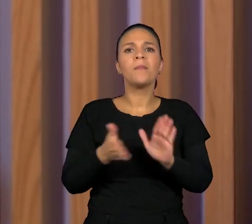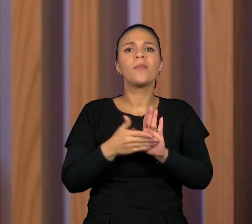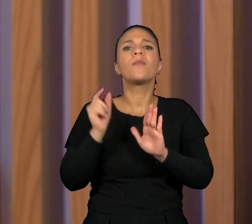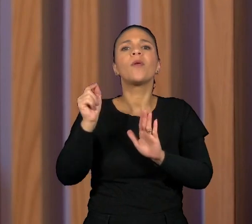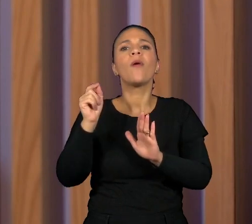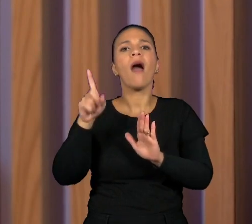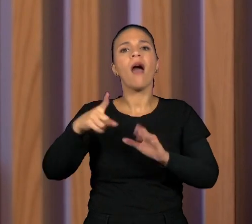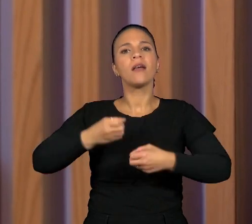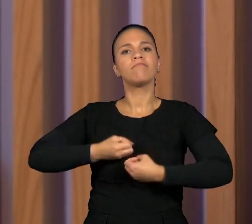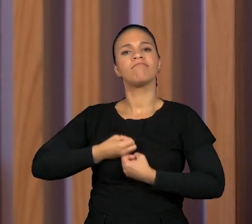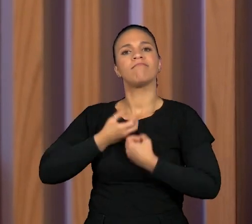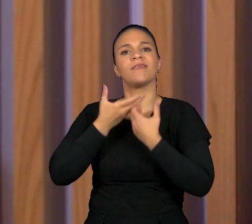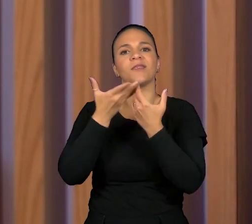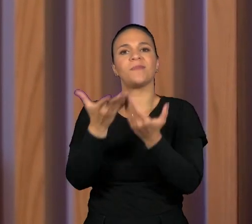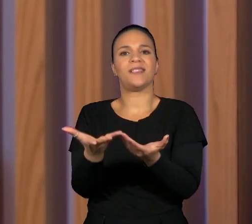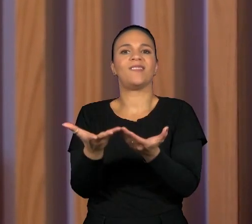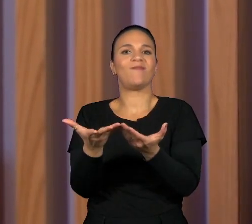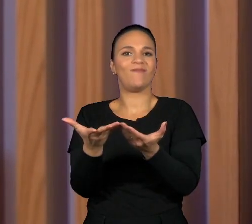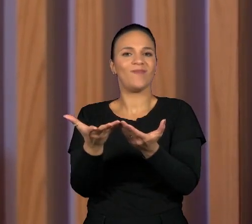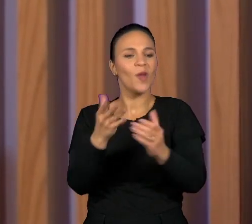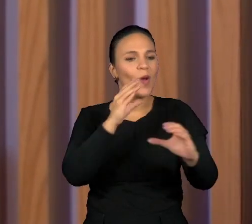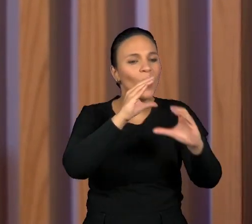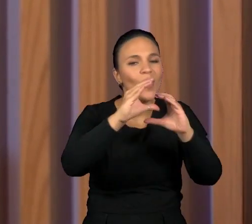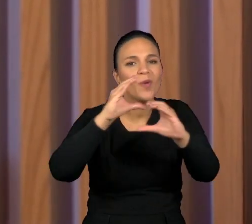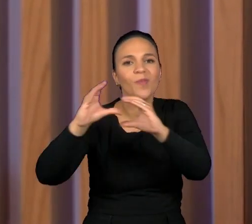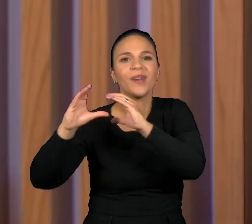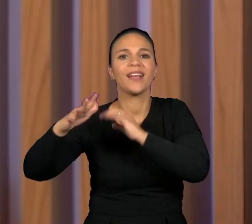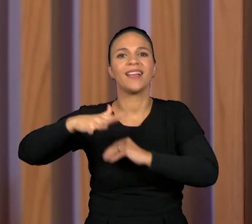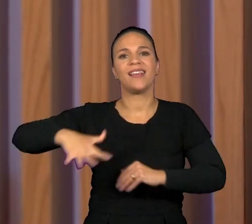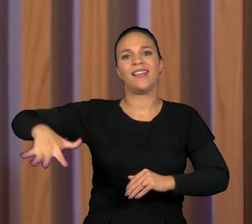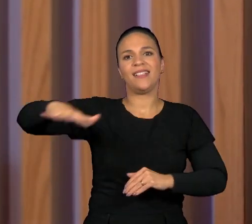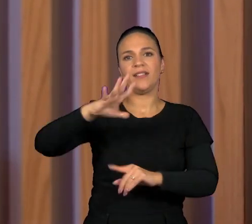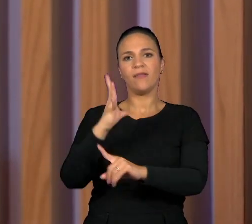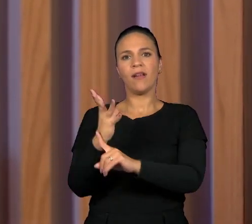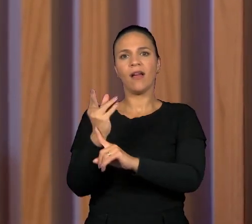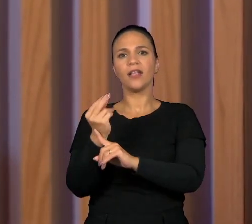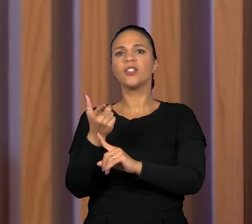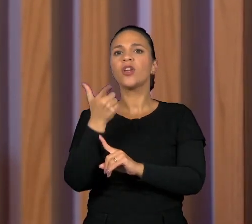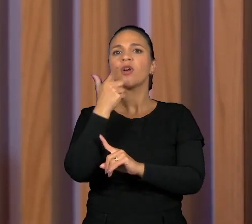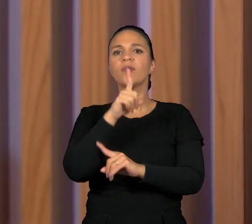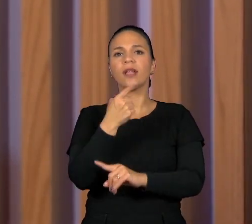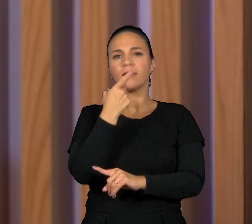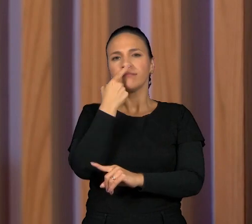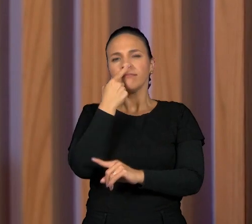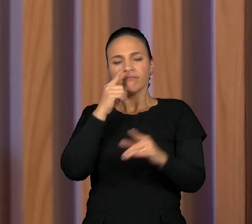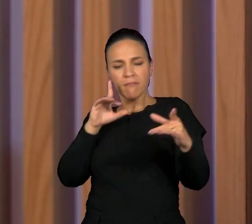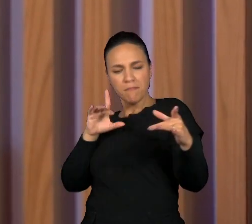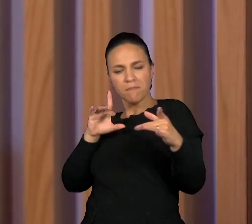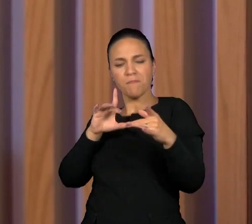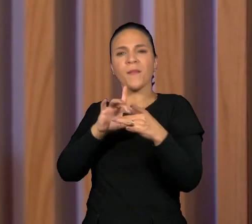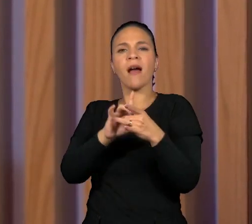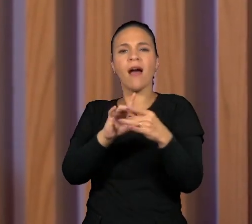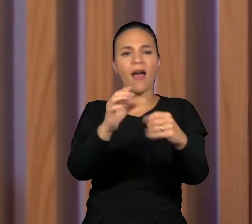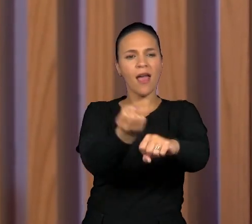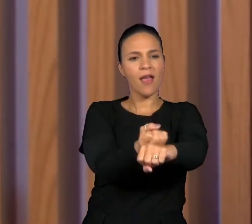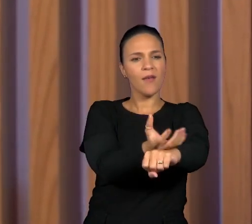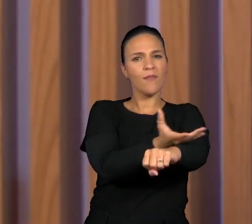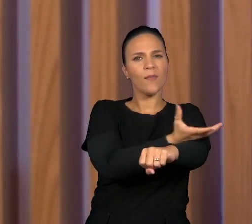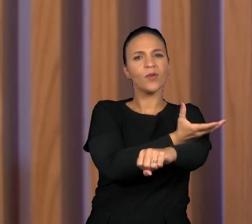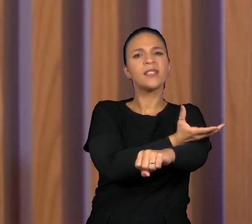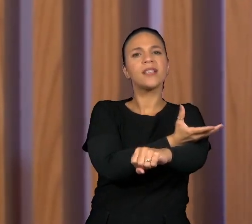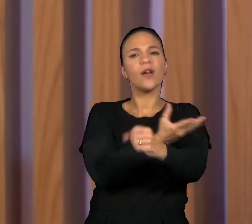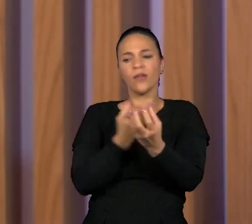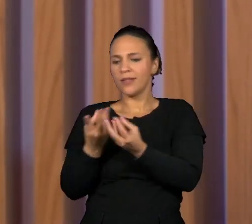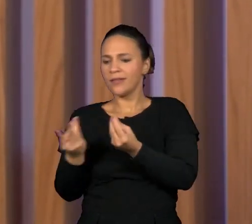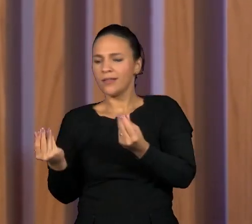comunicar algo por meio da arte. Né? Então, é a arte que toca, que vai no campo ali da emoção, do sensível,